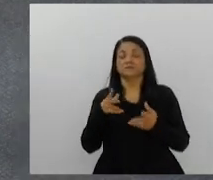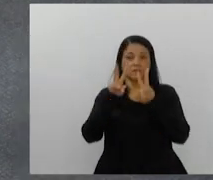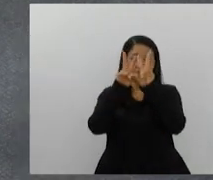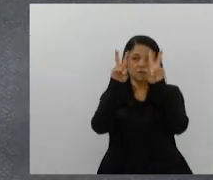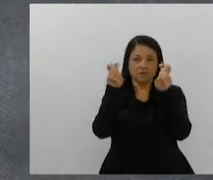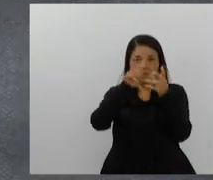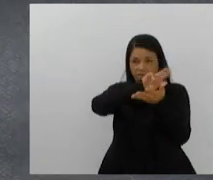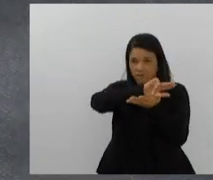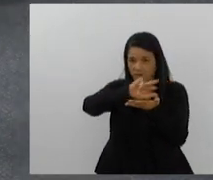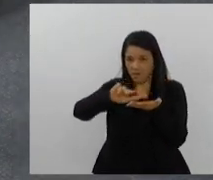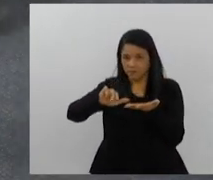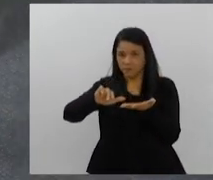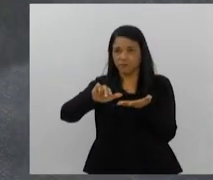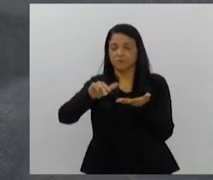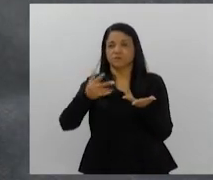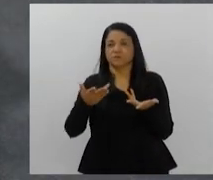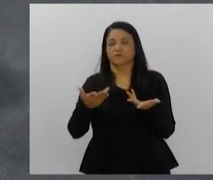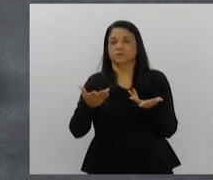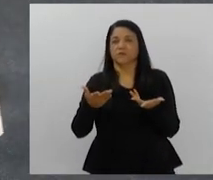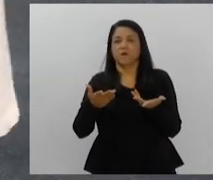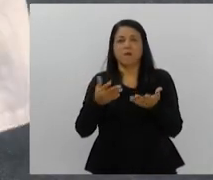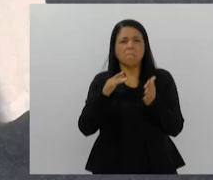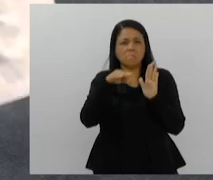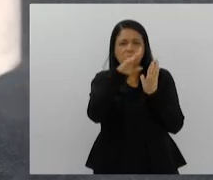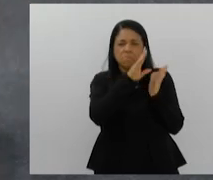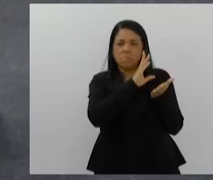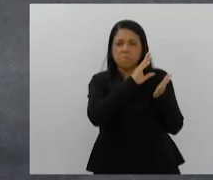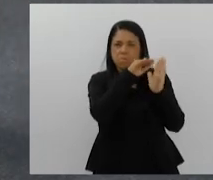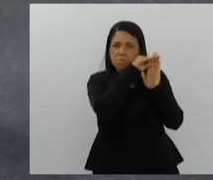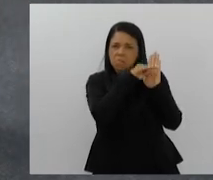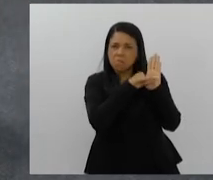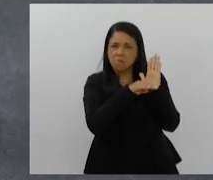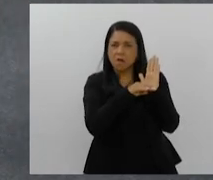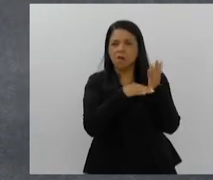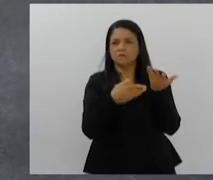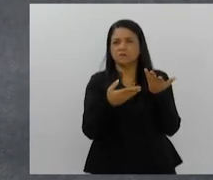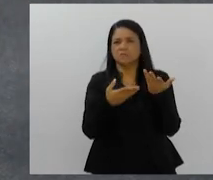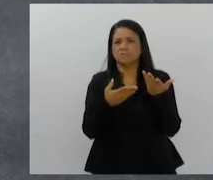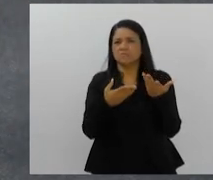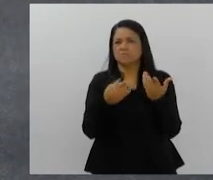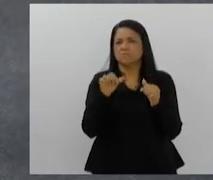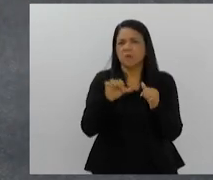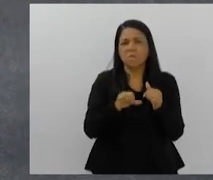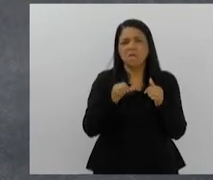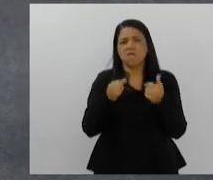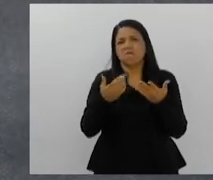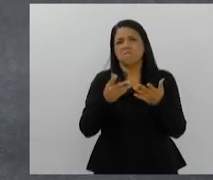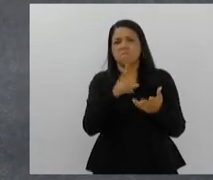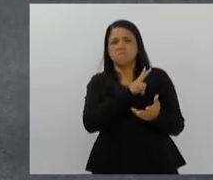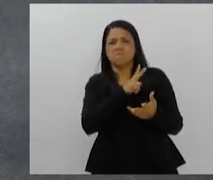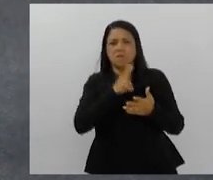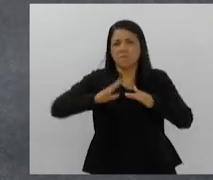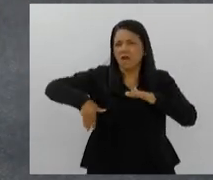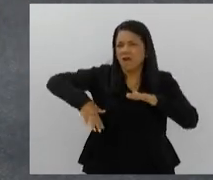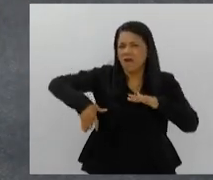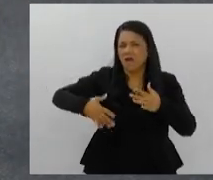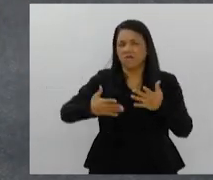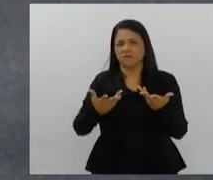eu concordo com todos eles. Uma pauta cada vez pior. Primeiro, privatização das praias,